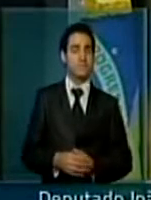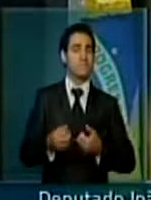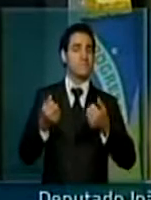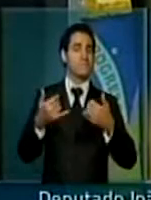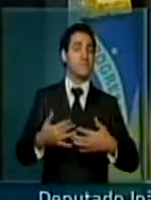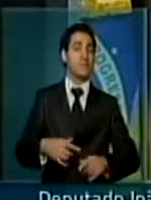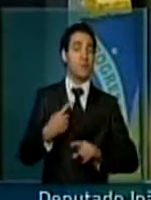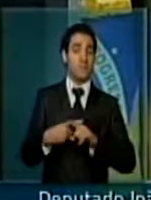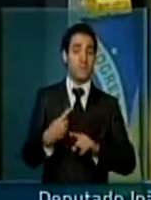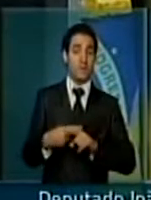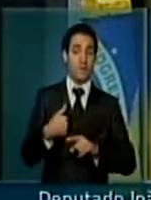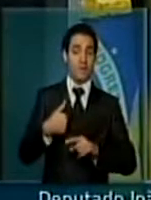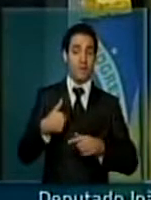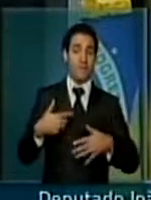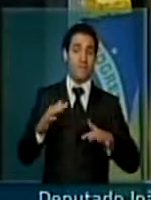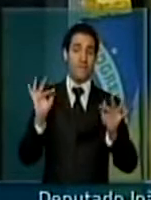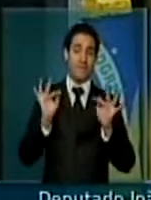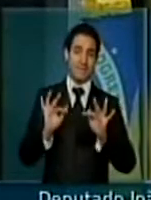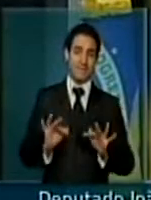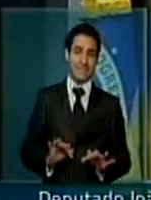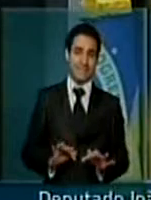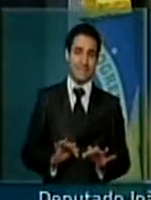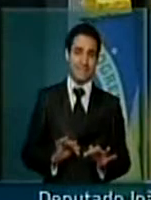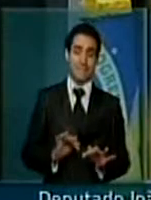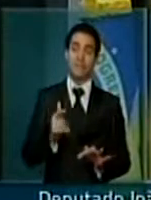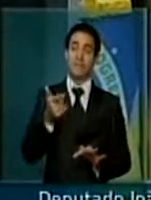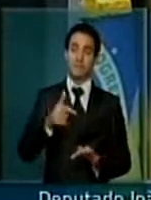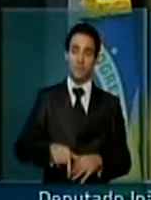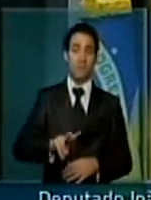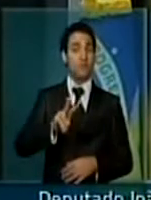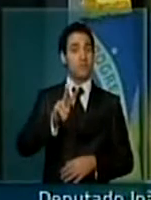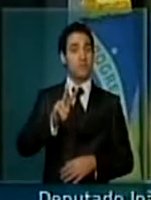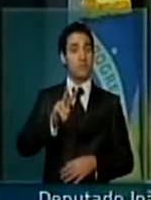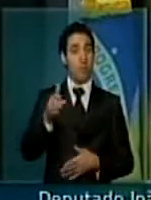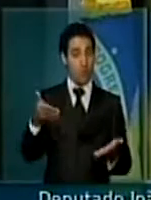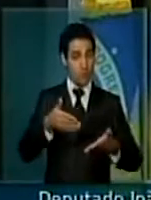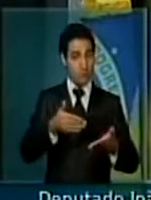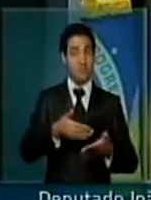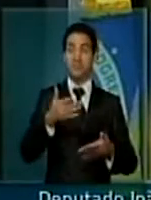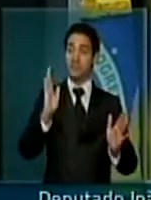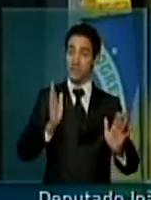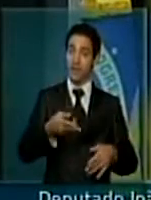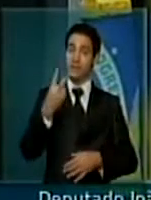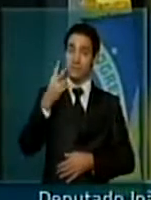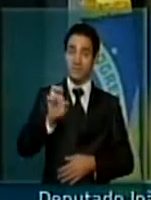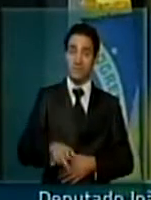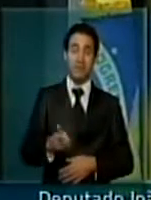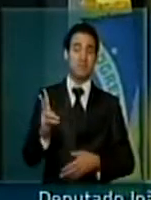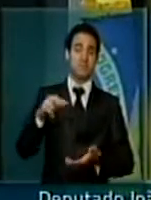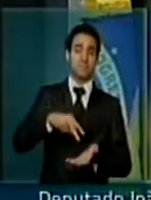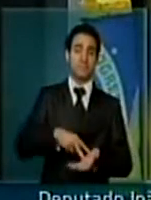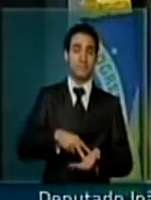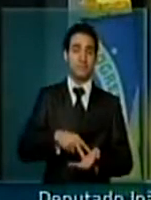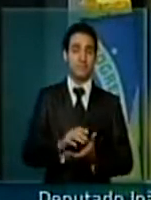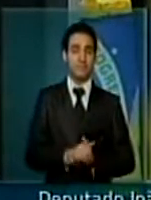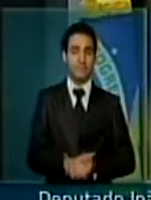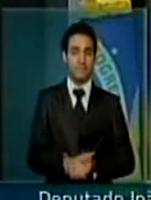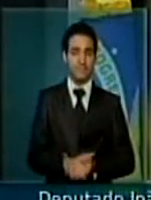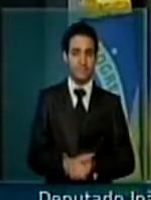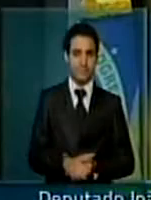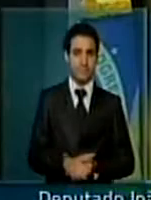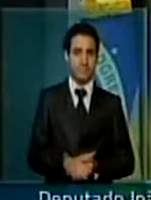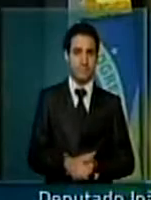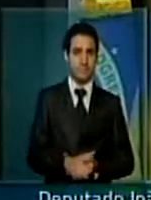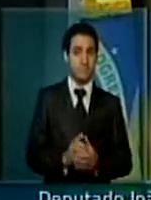alegria mais uma vez de no mesmo dia estar voltando a segunda vez aqui a essa tribuna. Mas não poderia deixar